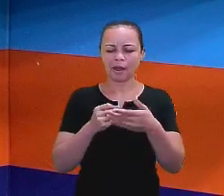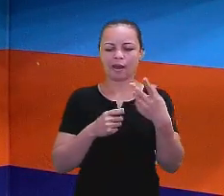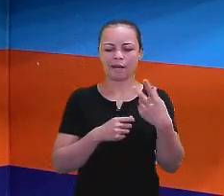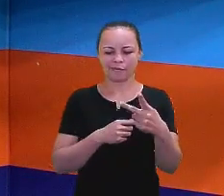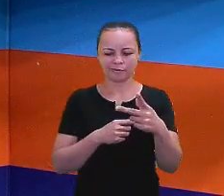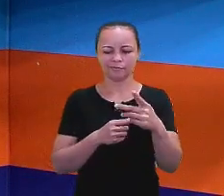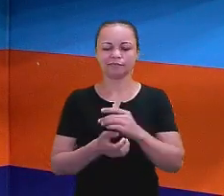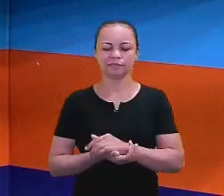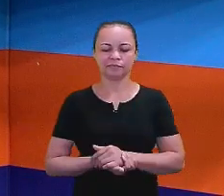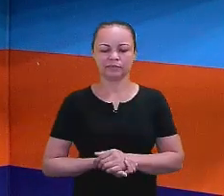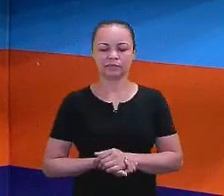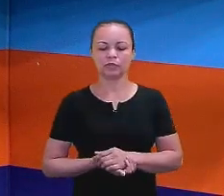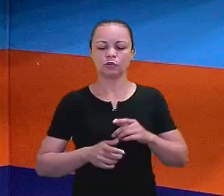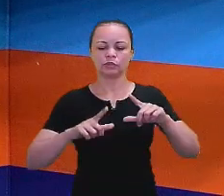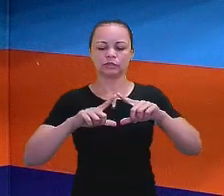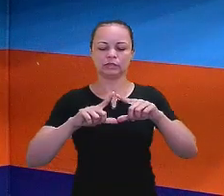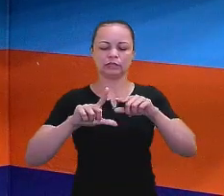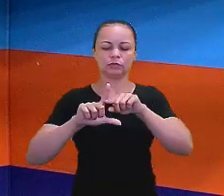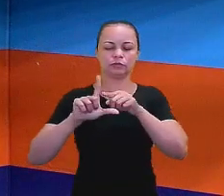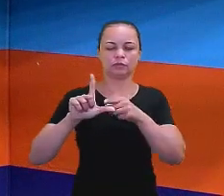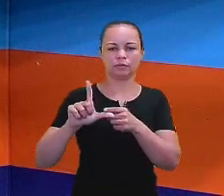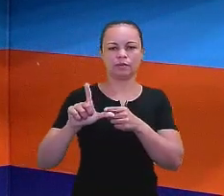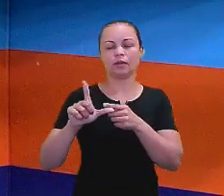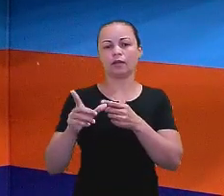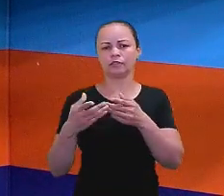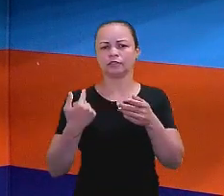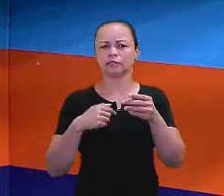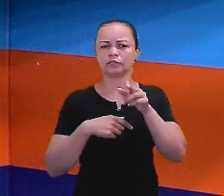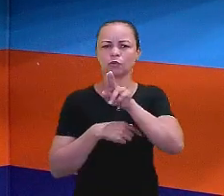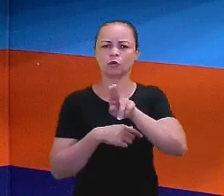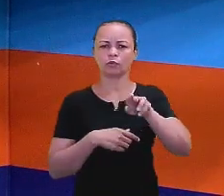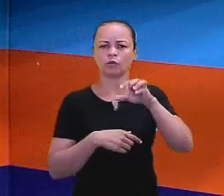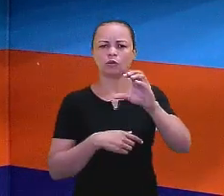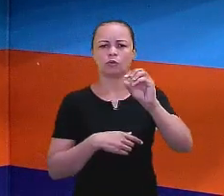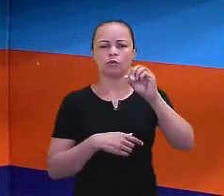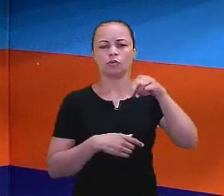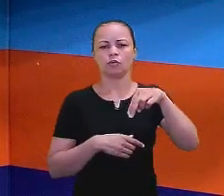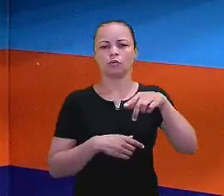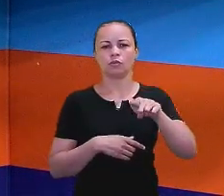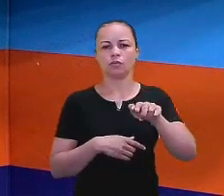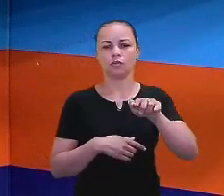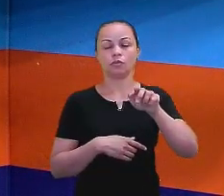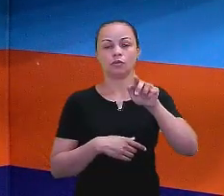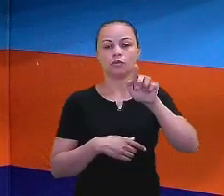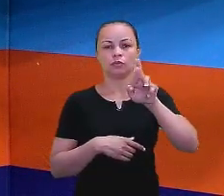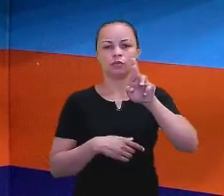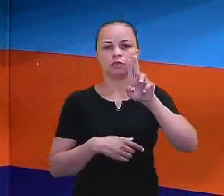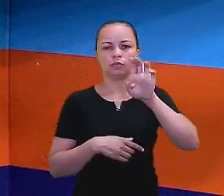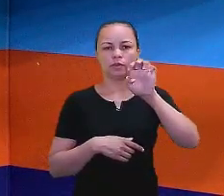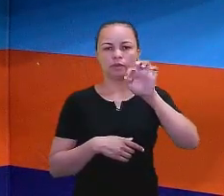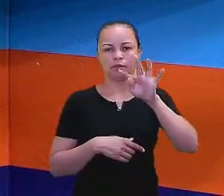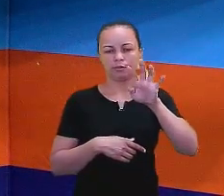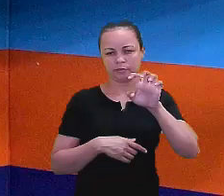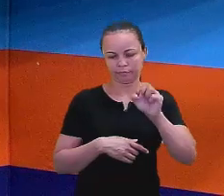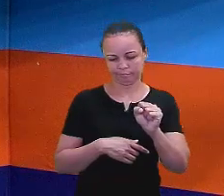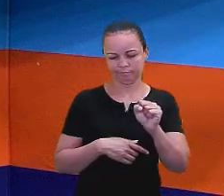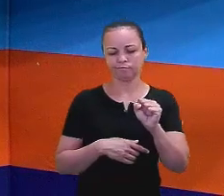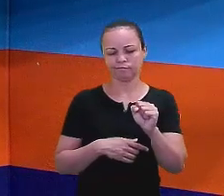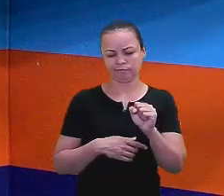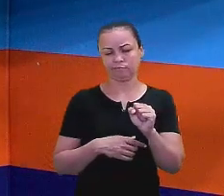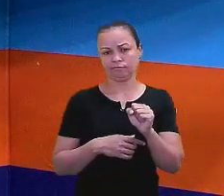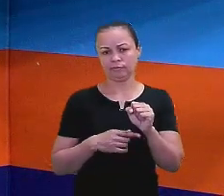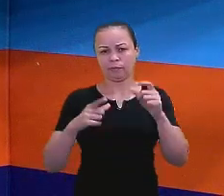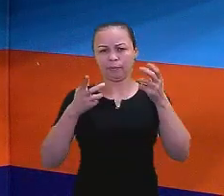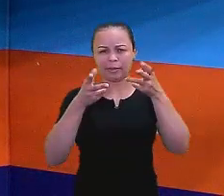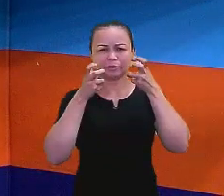triângulo isósceles são denominados congruentes. Porque vocês perceberam lá que o ângulo isósceles, o triângulo isósceles, mais